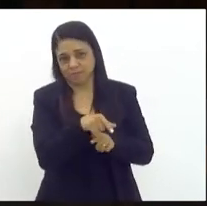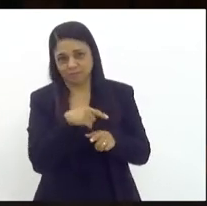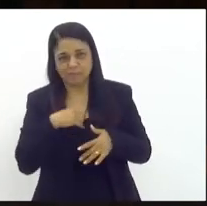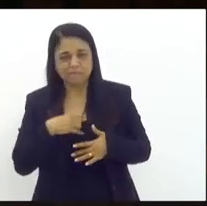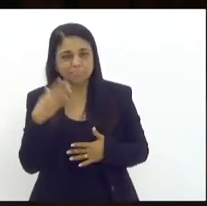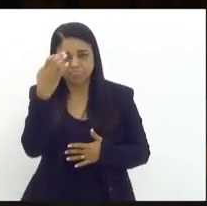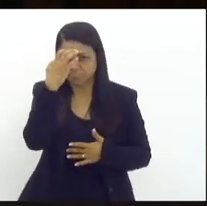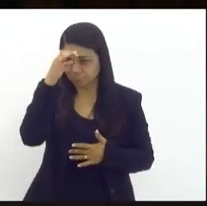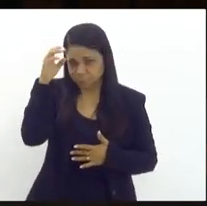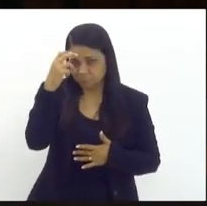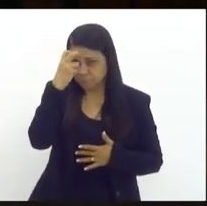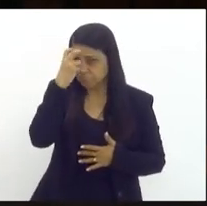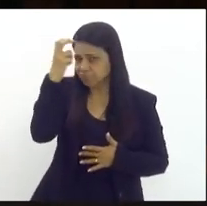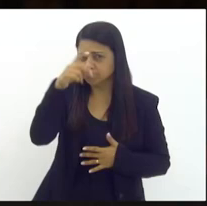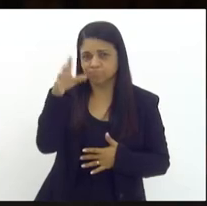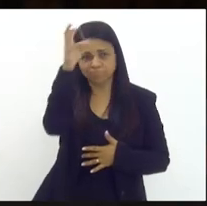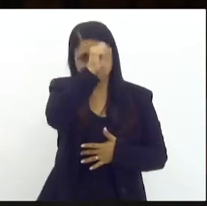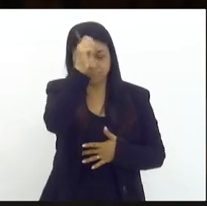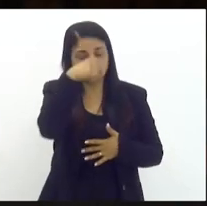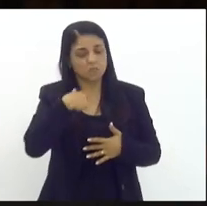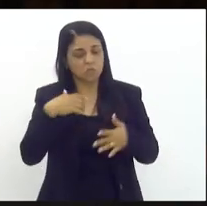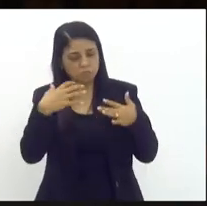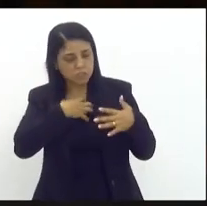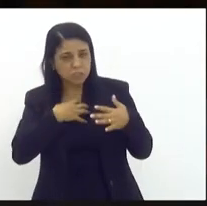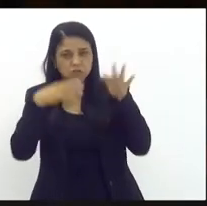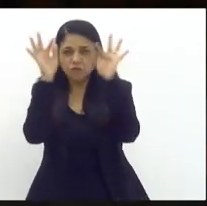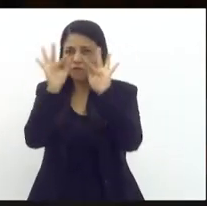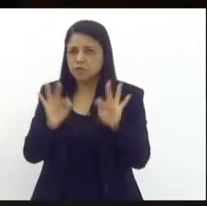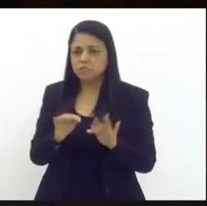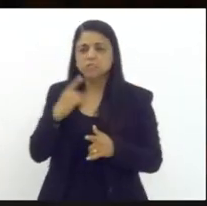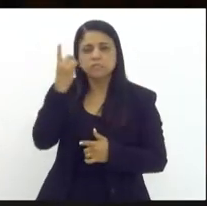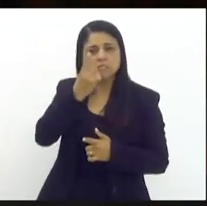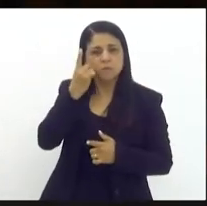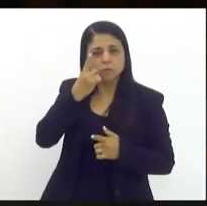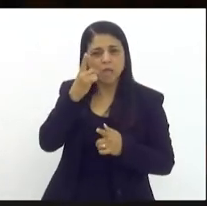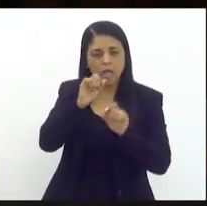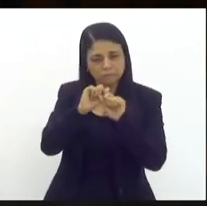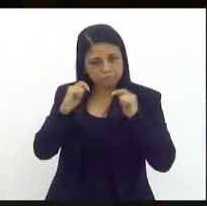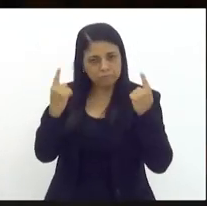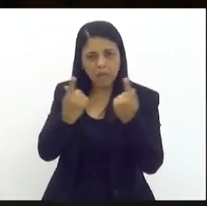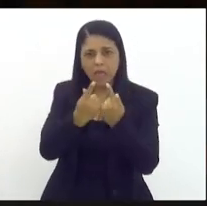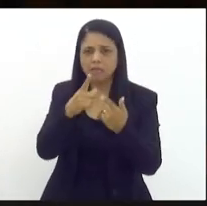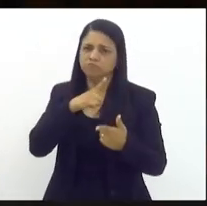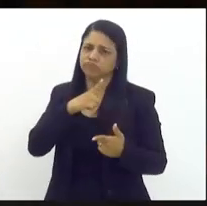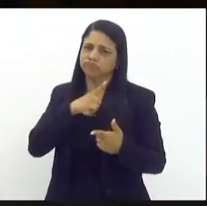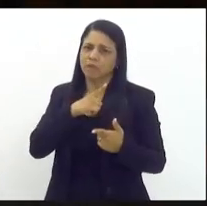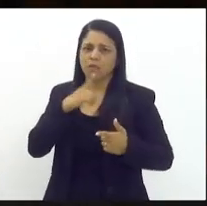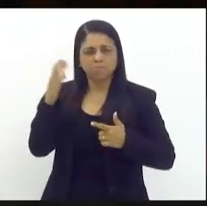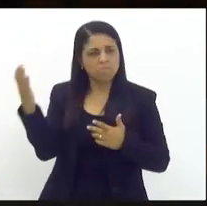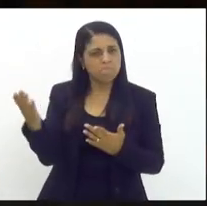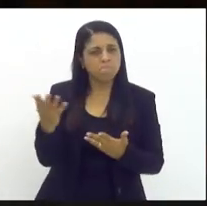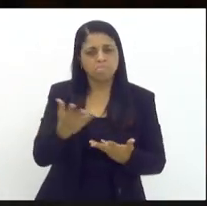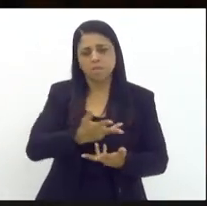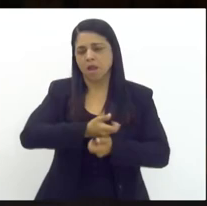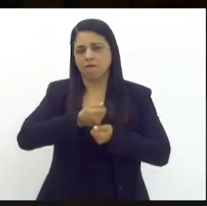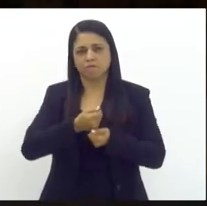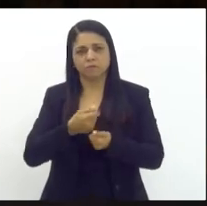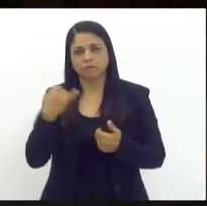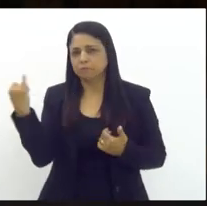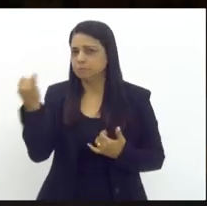muito feliz de ter deputados com essa performance na LED aqui então Deputado a palavra tá com o